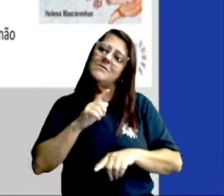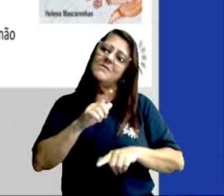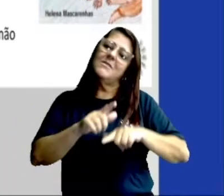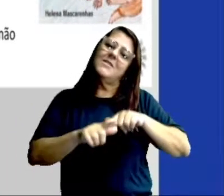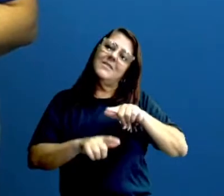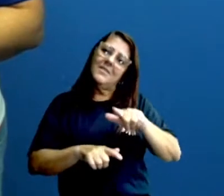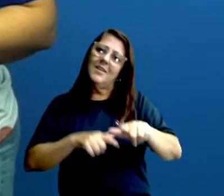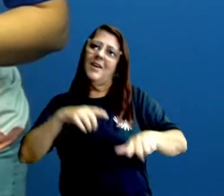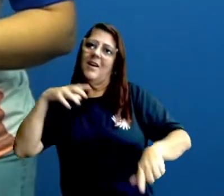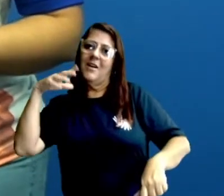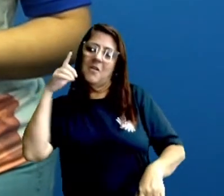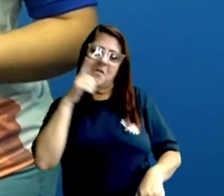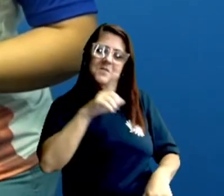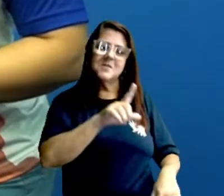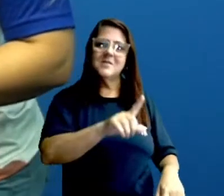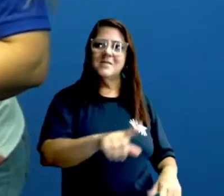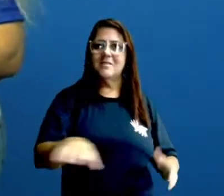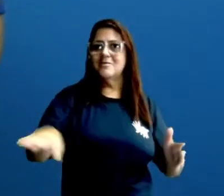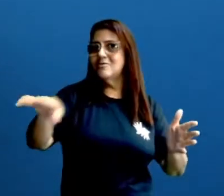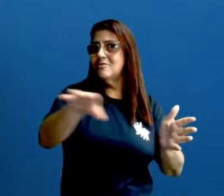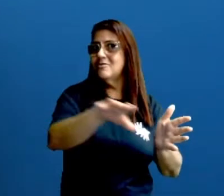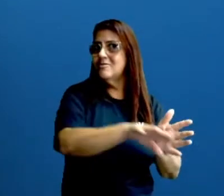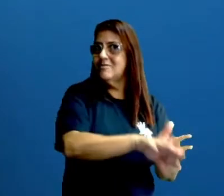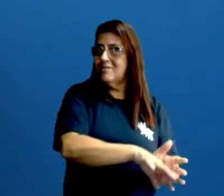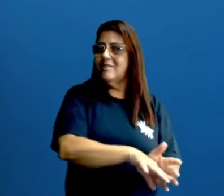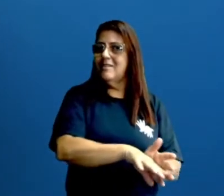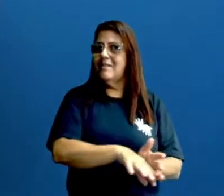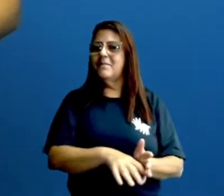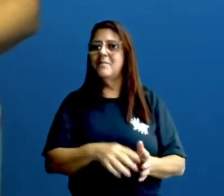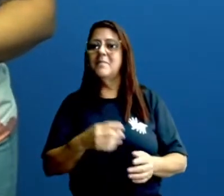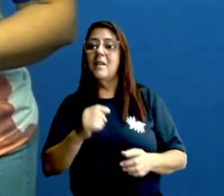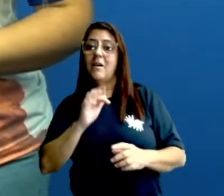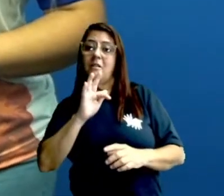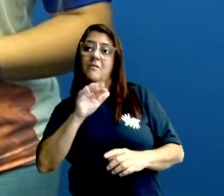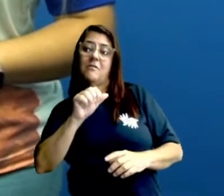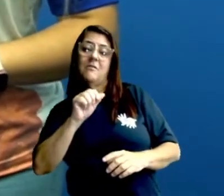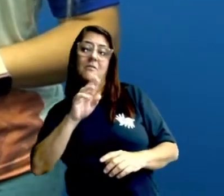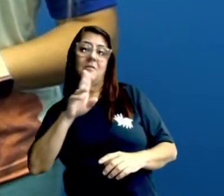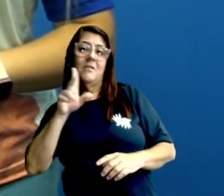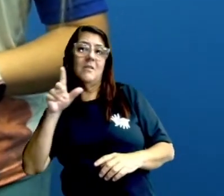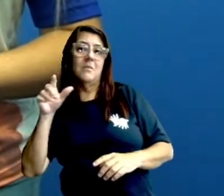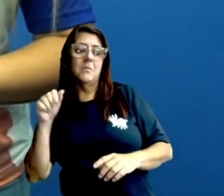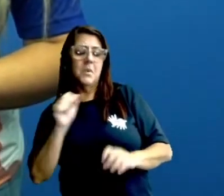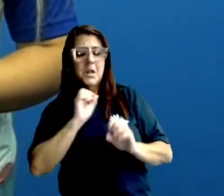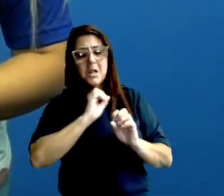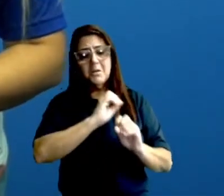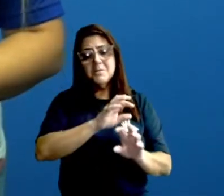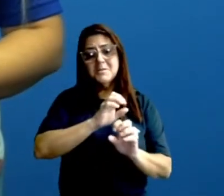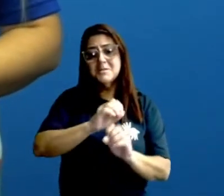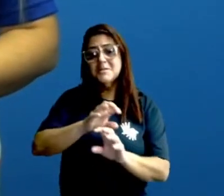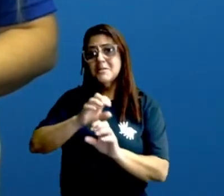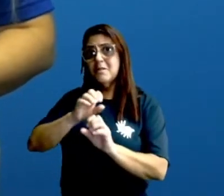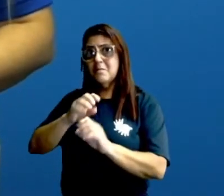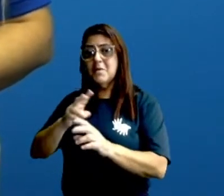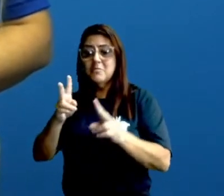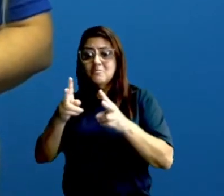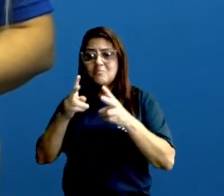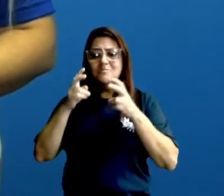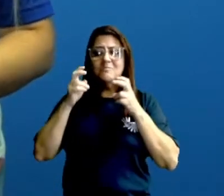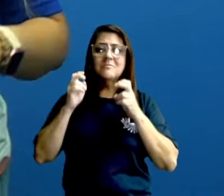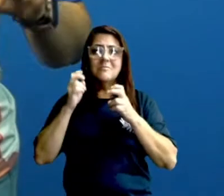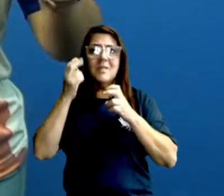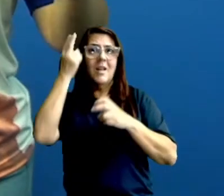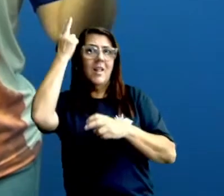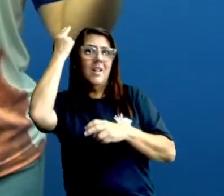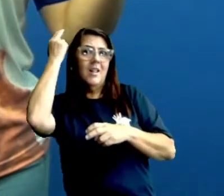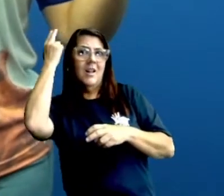longe. Então, a fábula, como a gente viu, é uma história que nos traz um ensinamento. Vocês viram que a